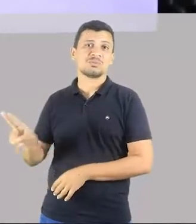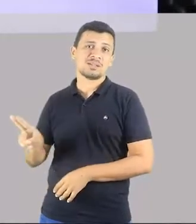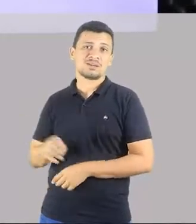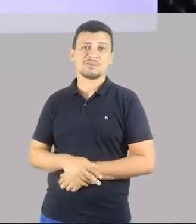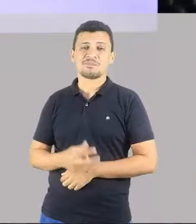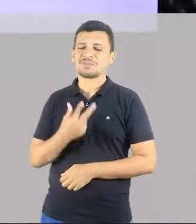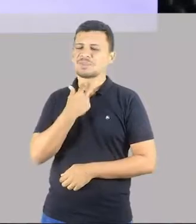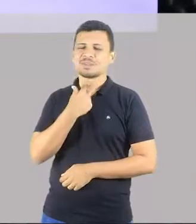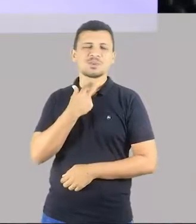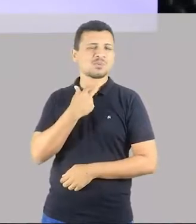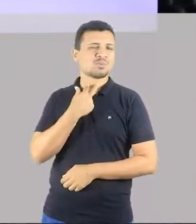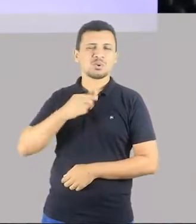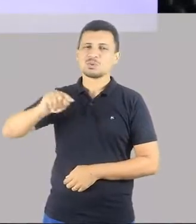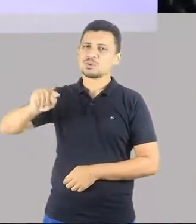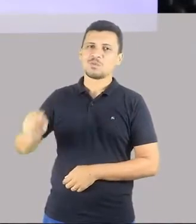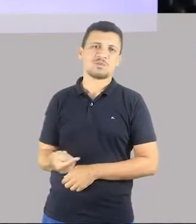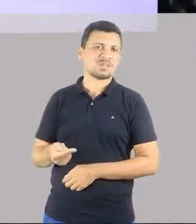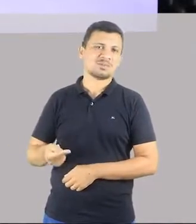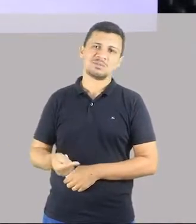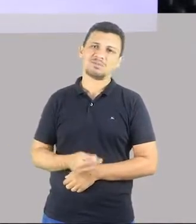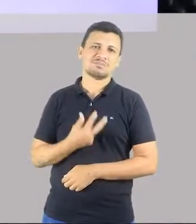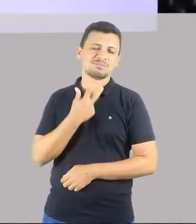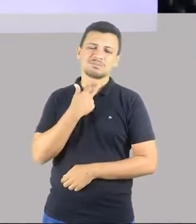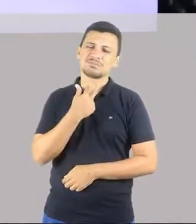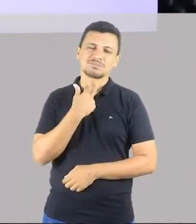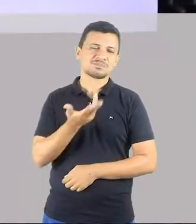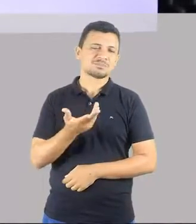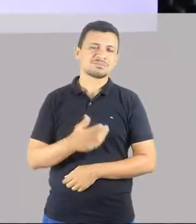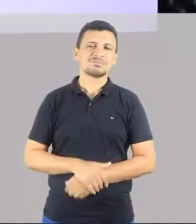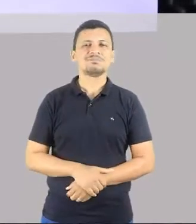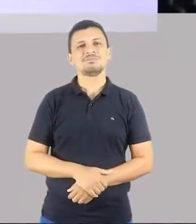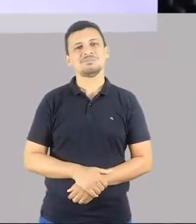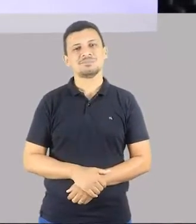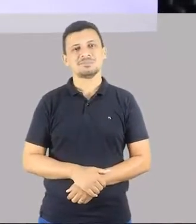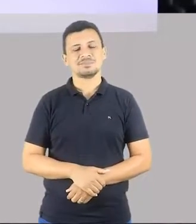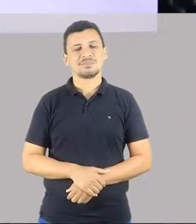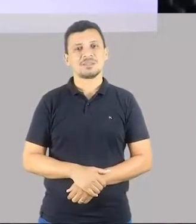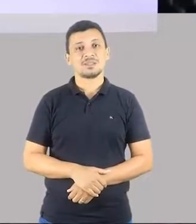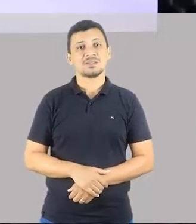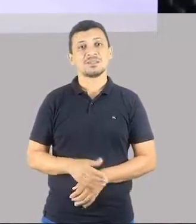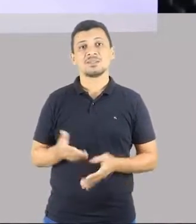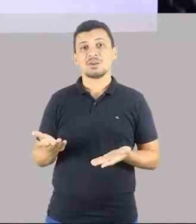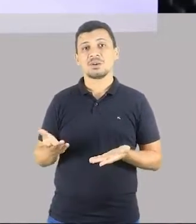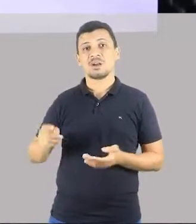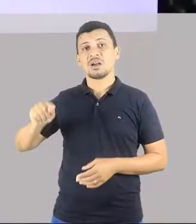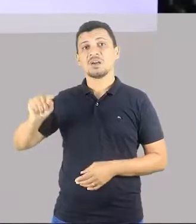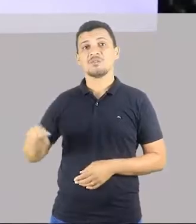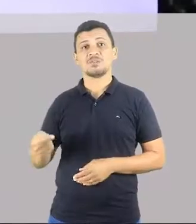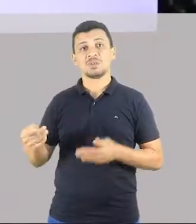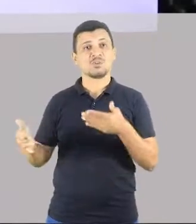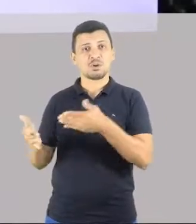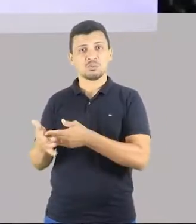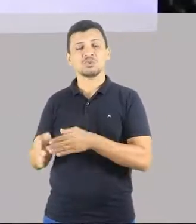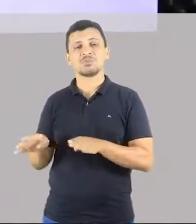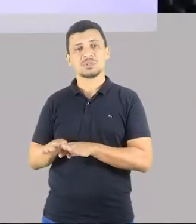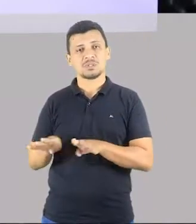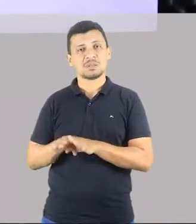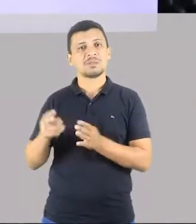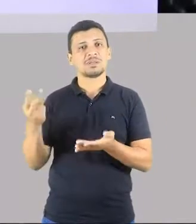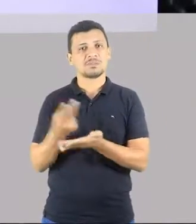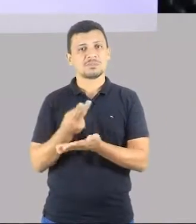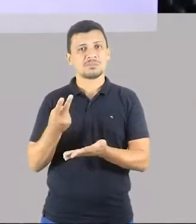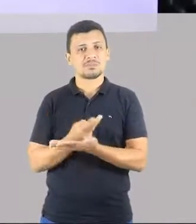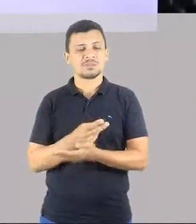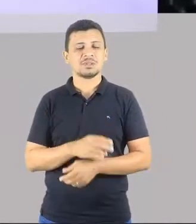não posso separar o nome do seu adjunto adnominal, certo? Então, nesse caso, a última vírgula também está